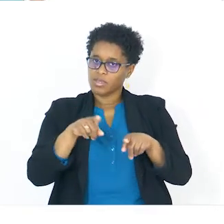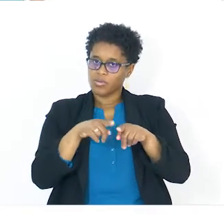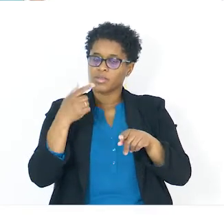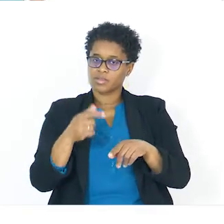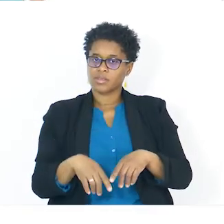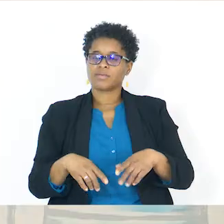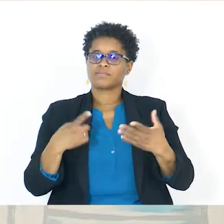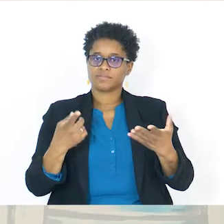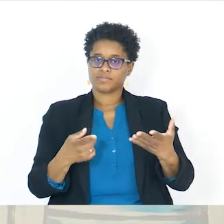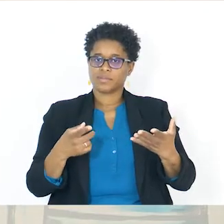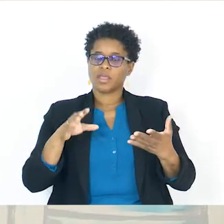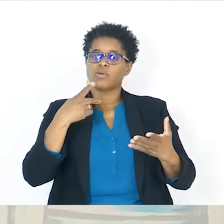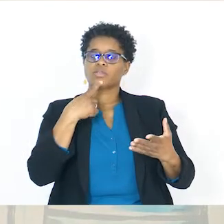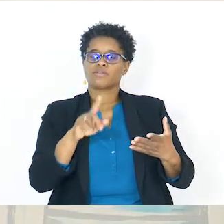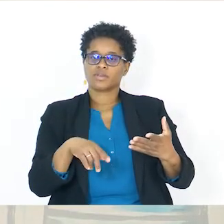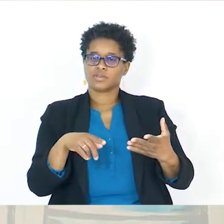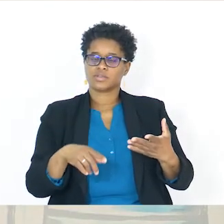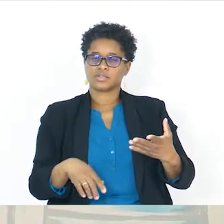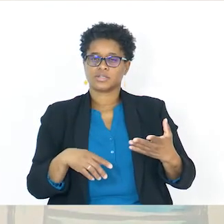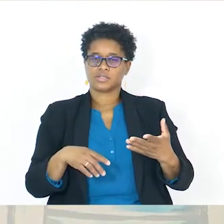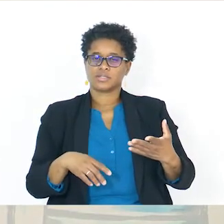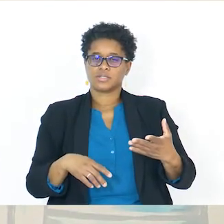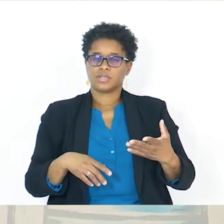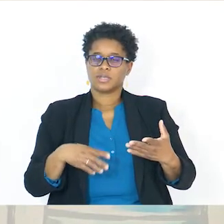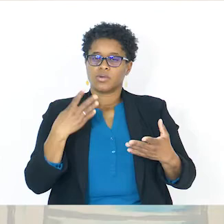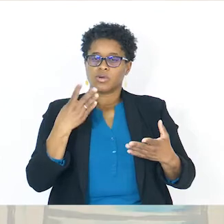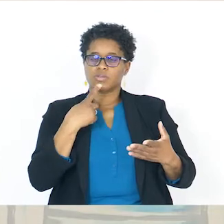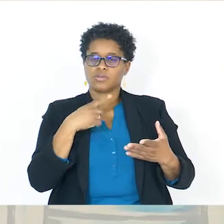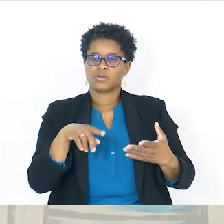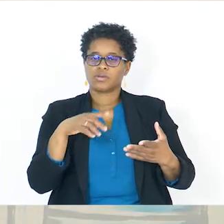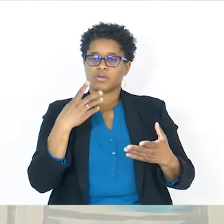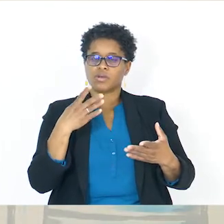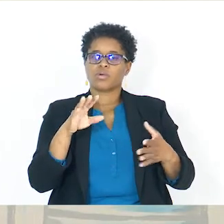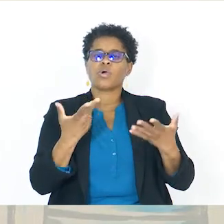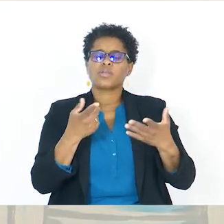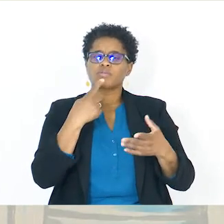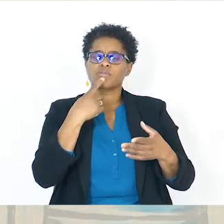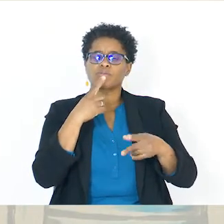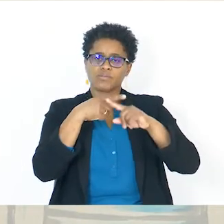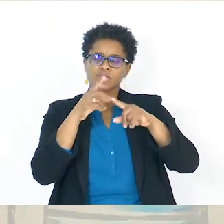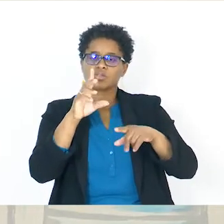mesmo que ter quanto? Quantas vezes? Quanto vezes 4?